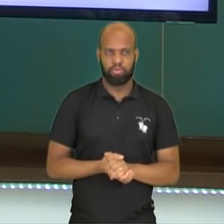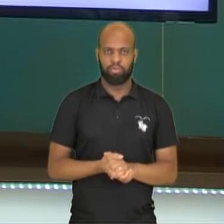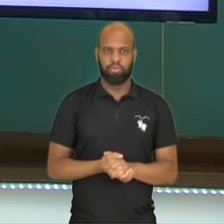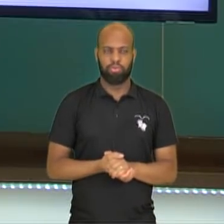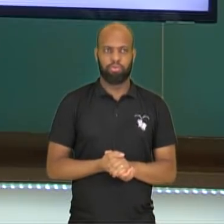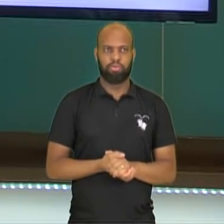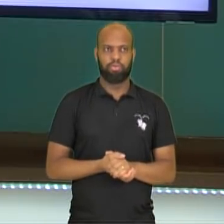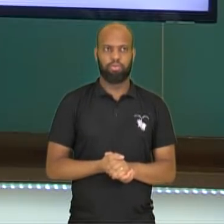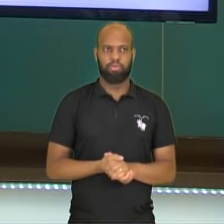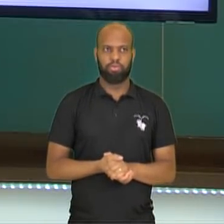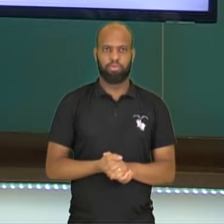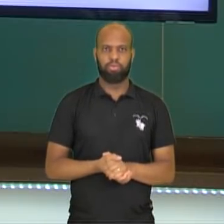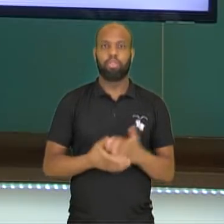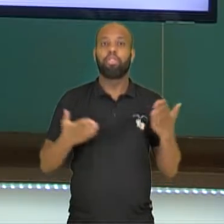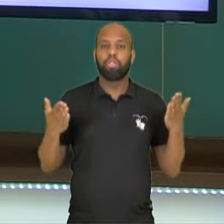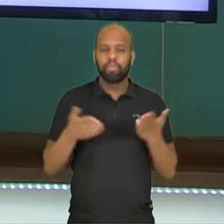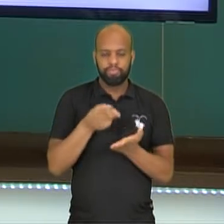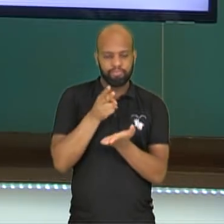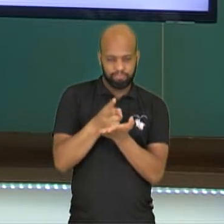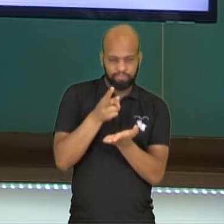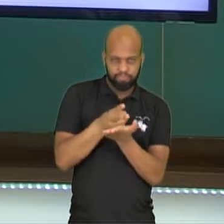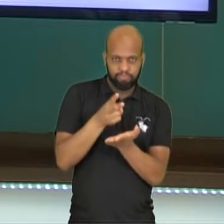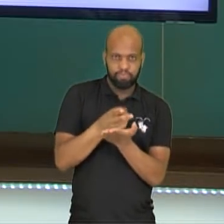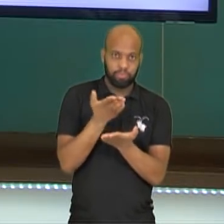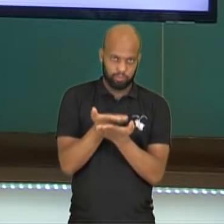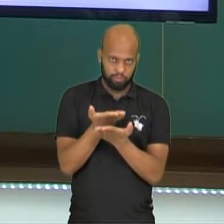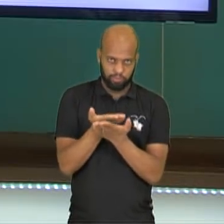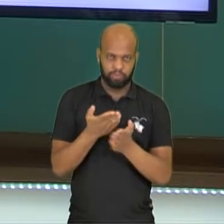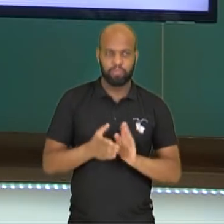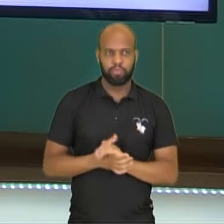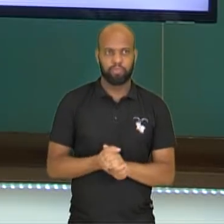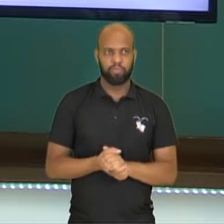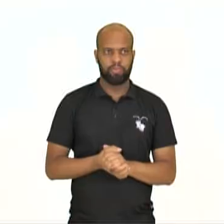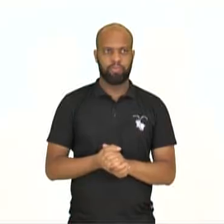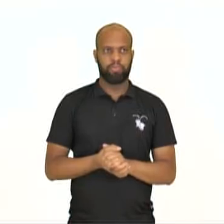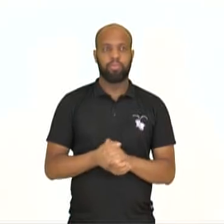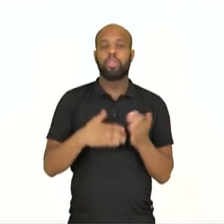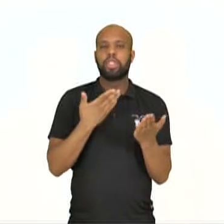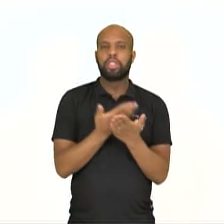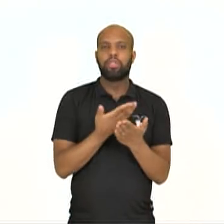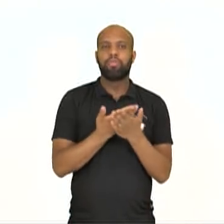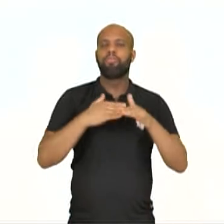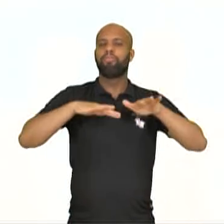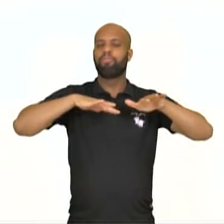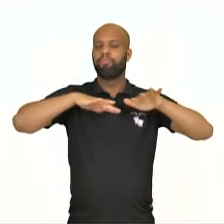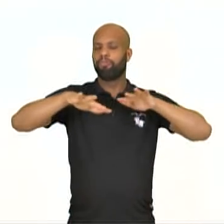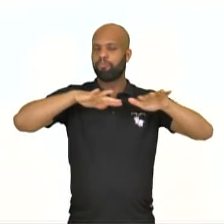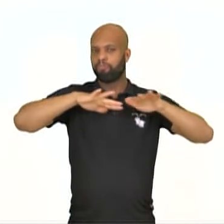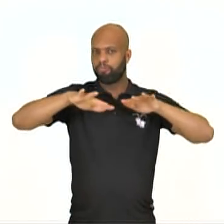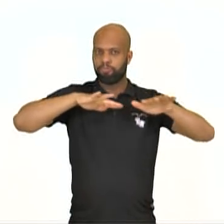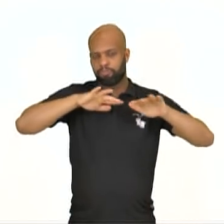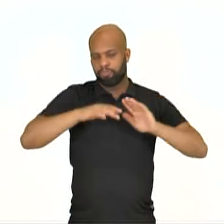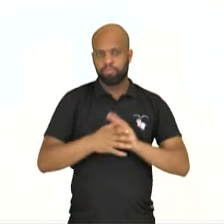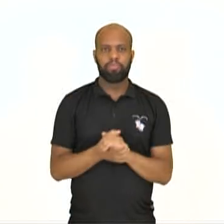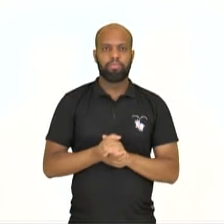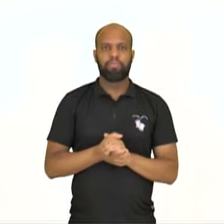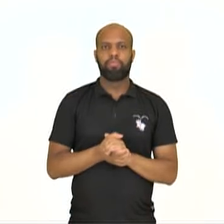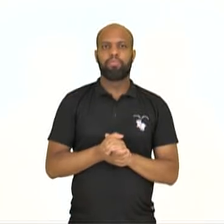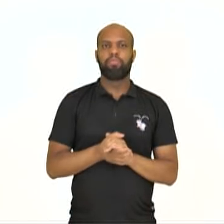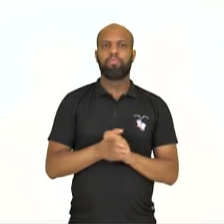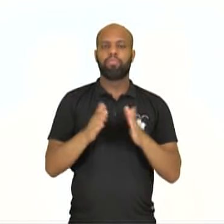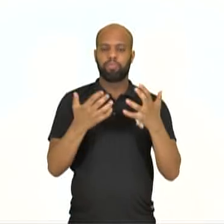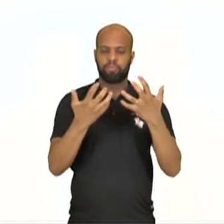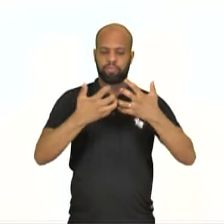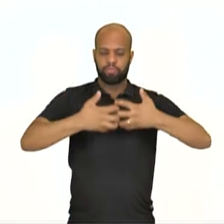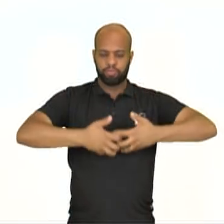então vamos dar continuidade aos nossos estudos aqui. O estudo do movimento, vamos lá. A